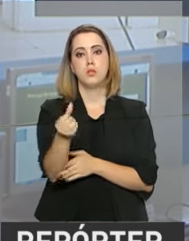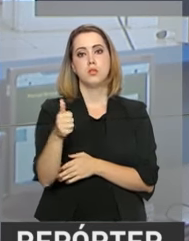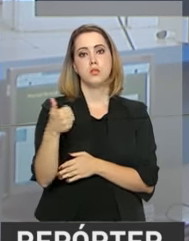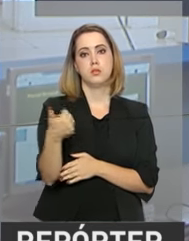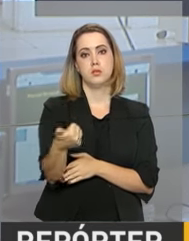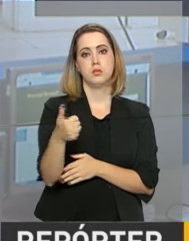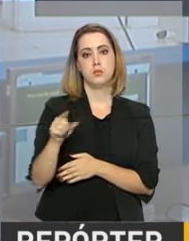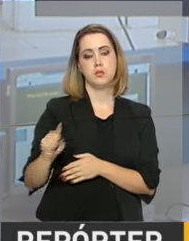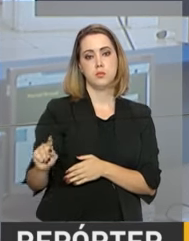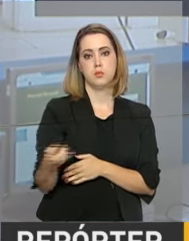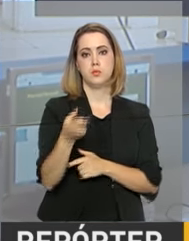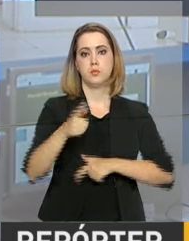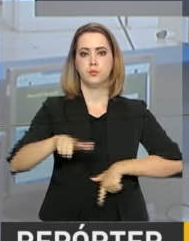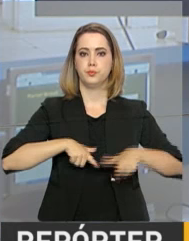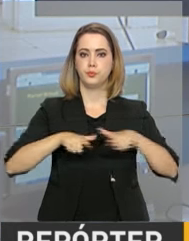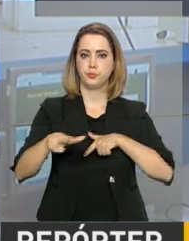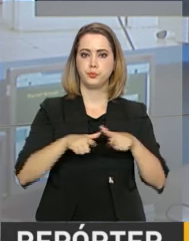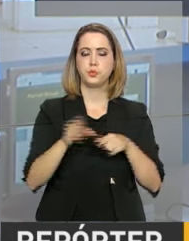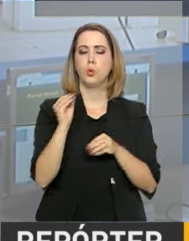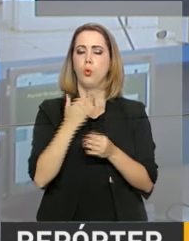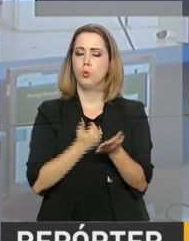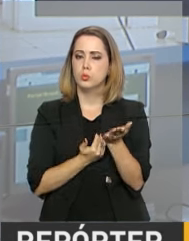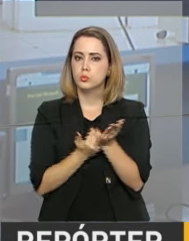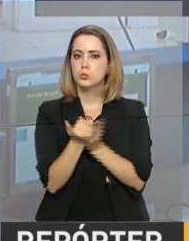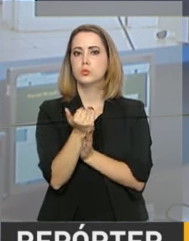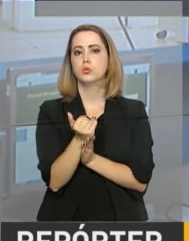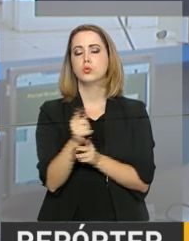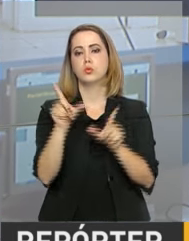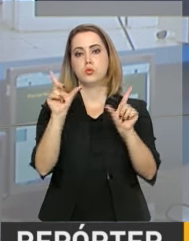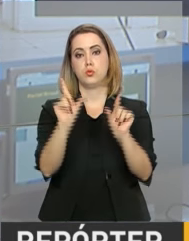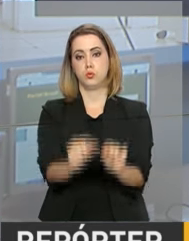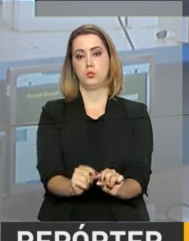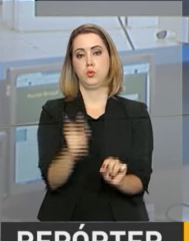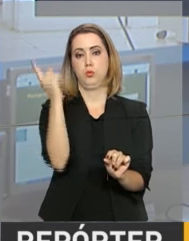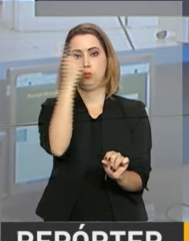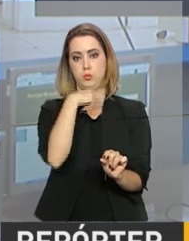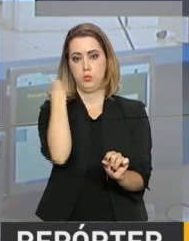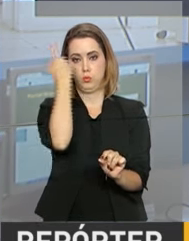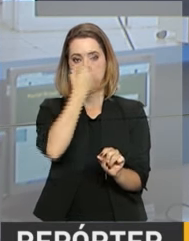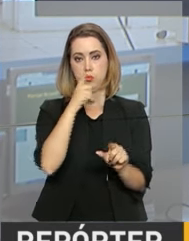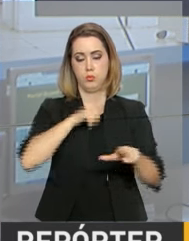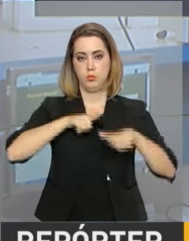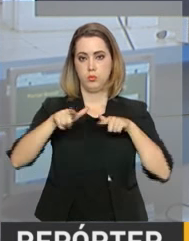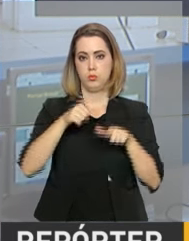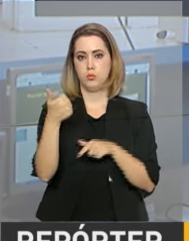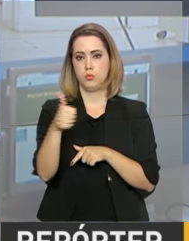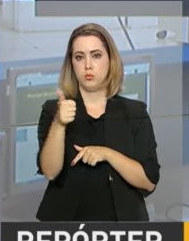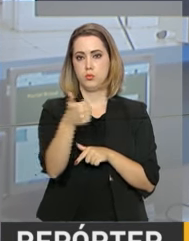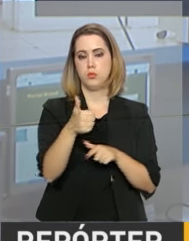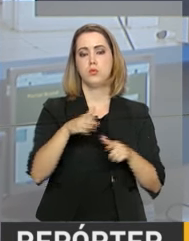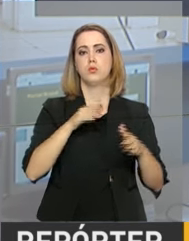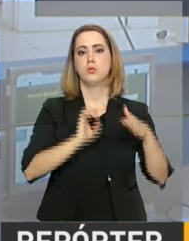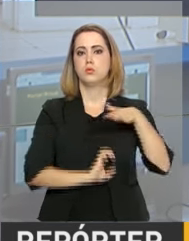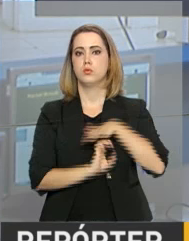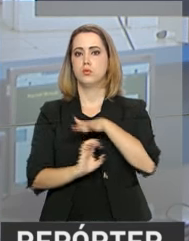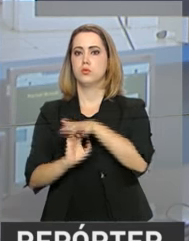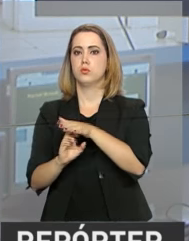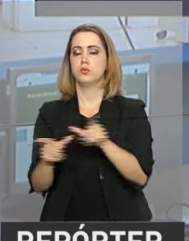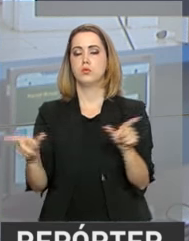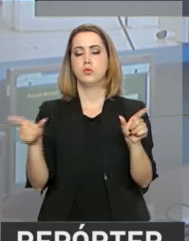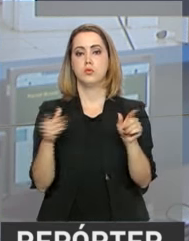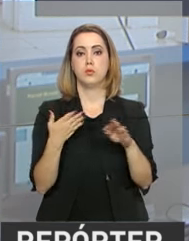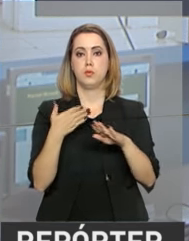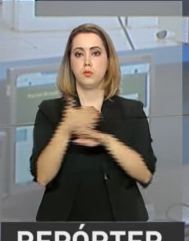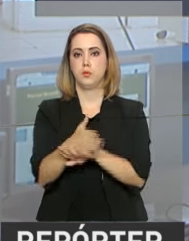101.5 72 empregos foram preservados Com redução de jornada em 111 empresas que aderiram ao ppe